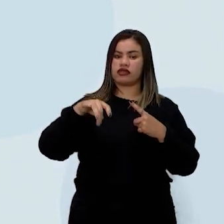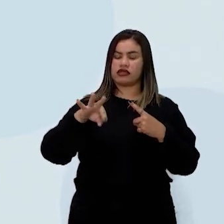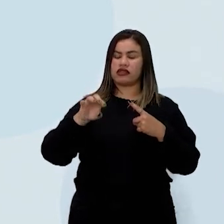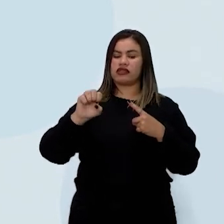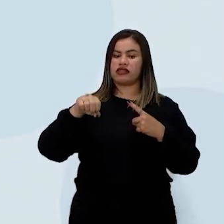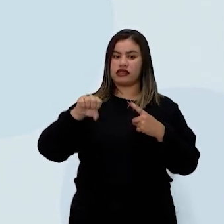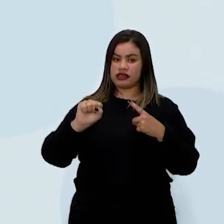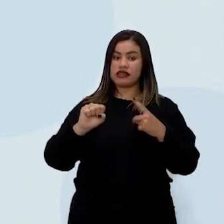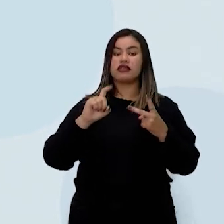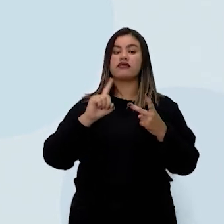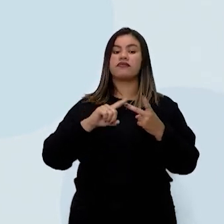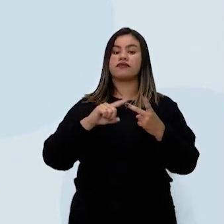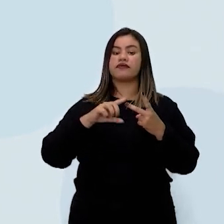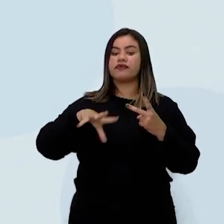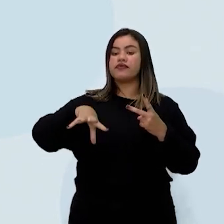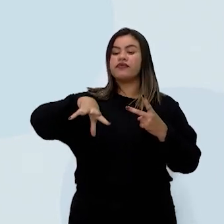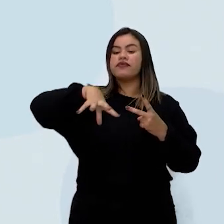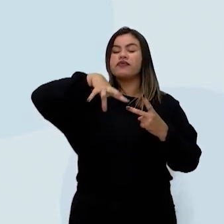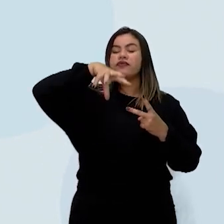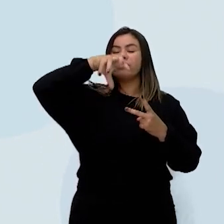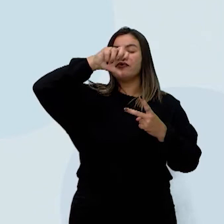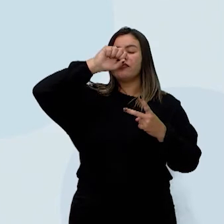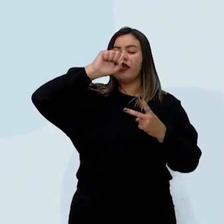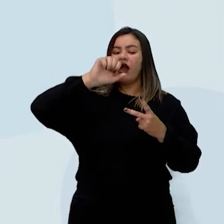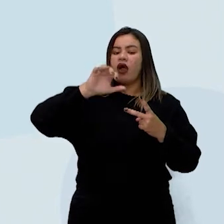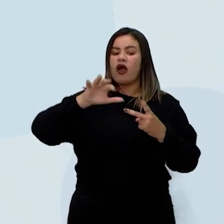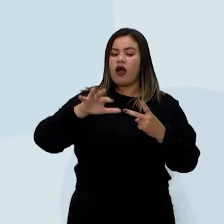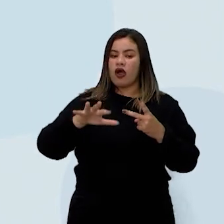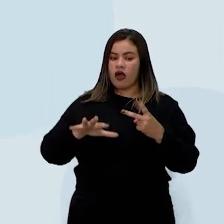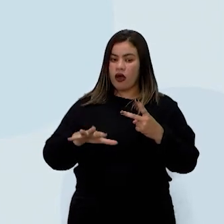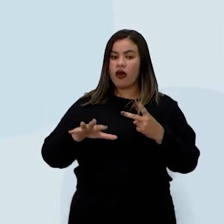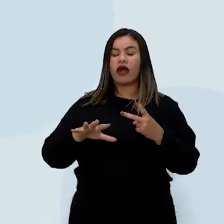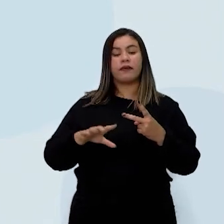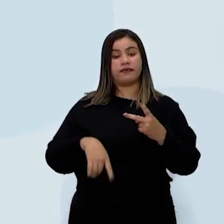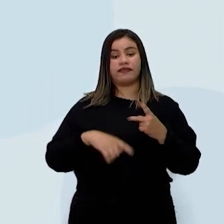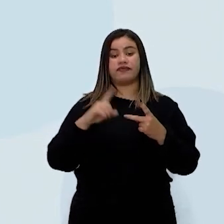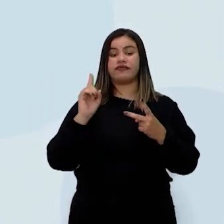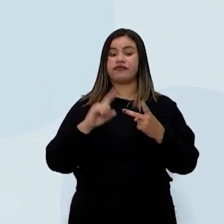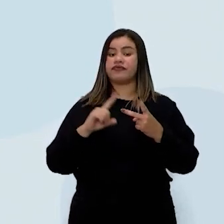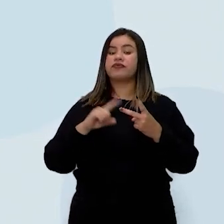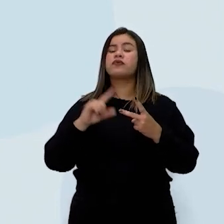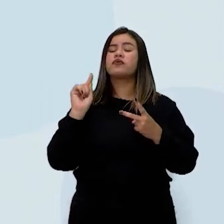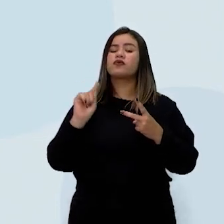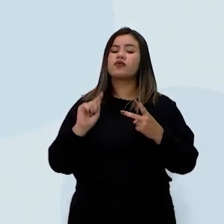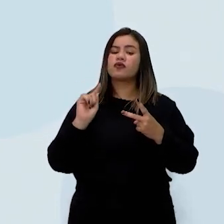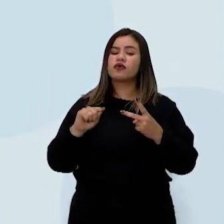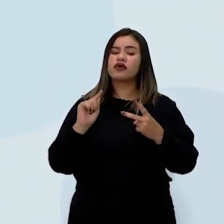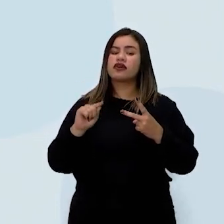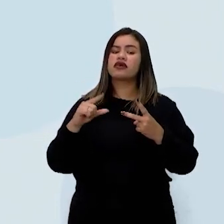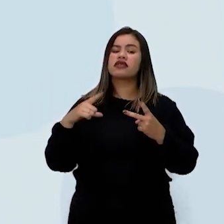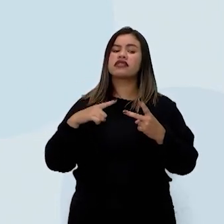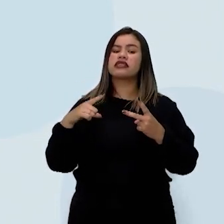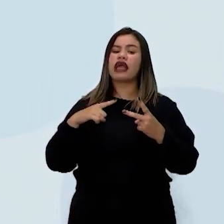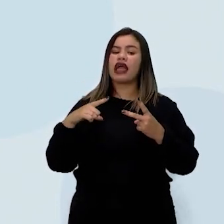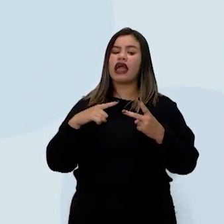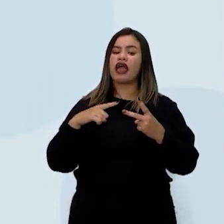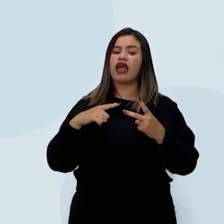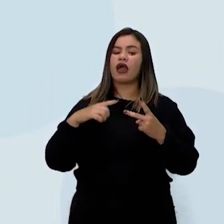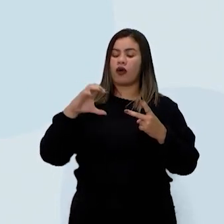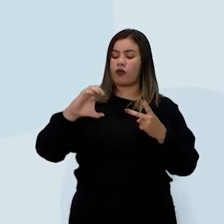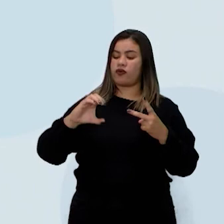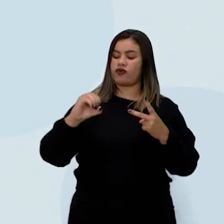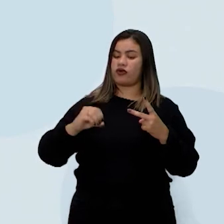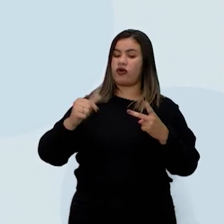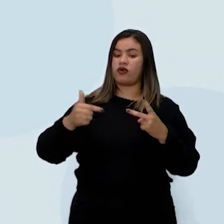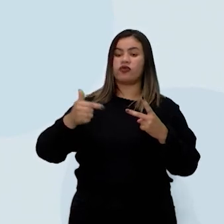respiração. No processo da respiração, então, eu tenho sempre aqui, olha, a liberação do